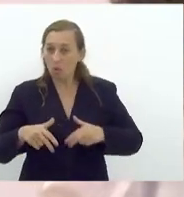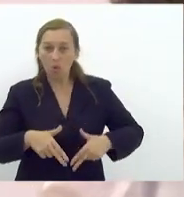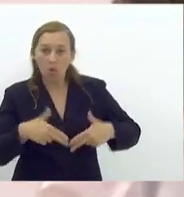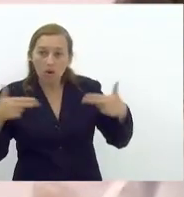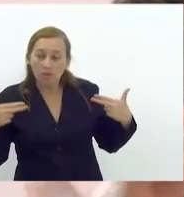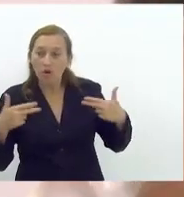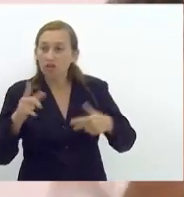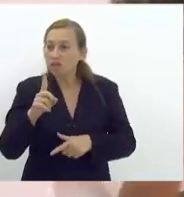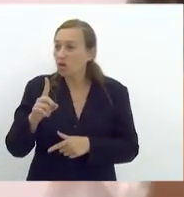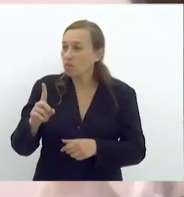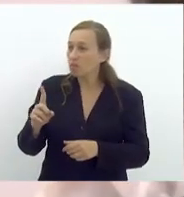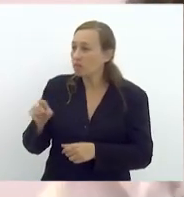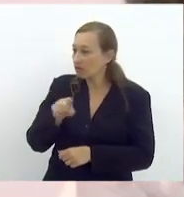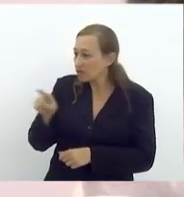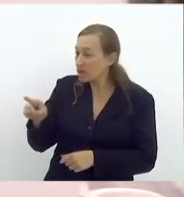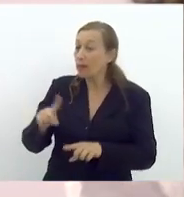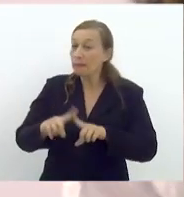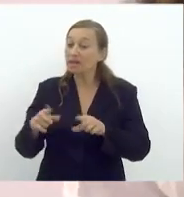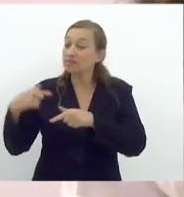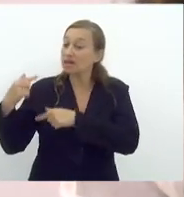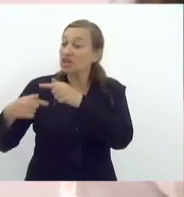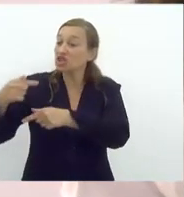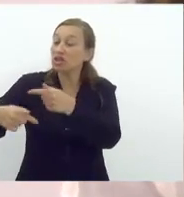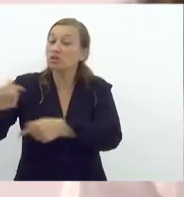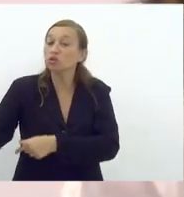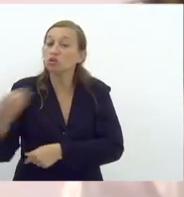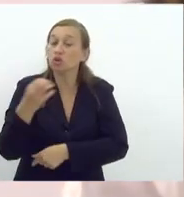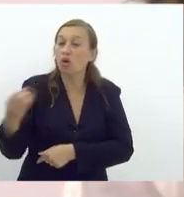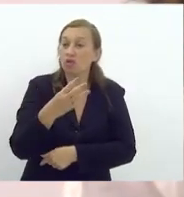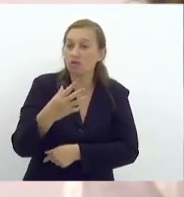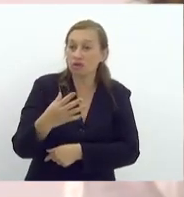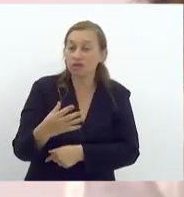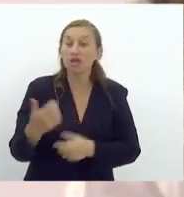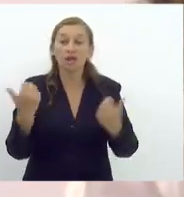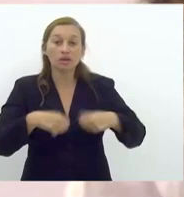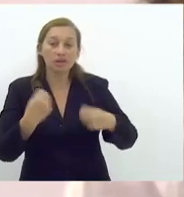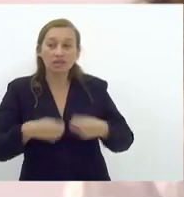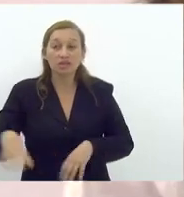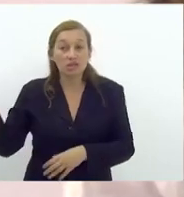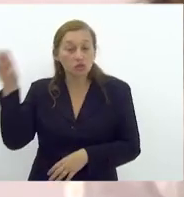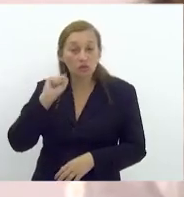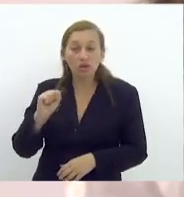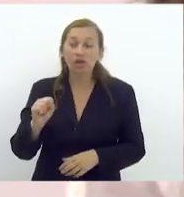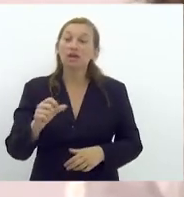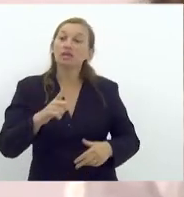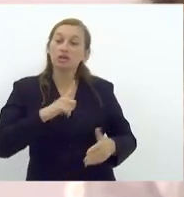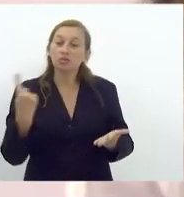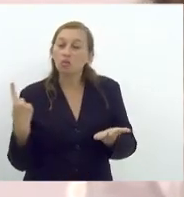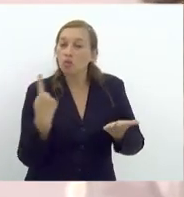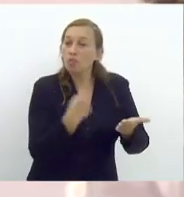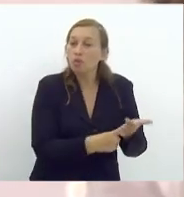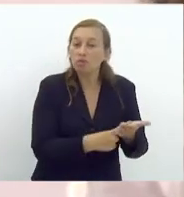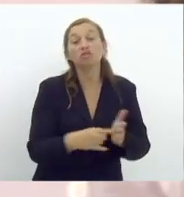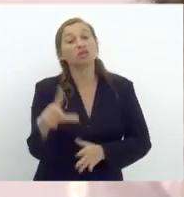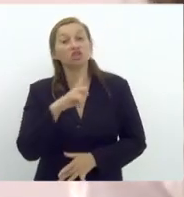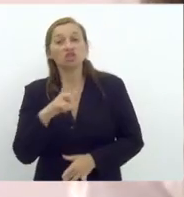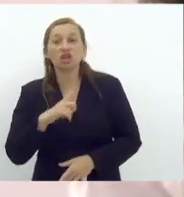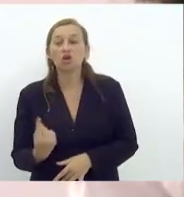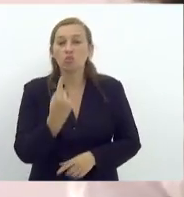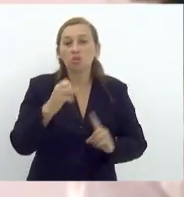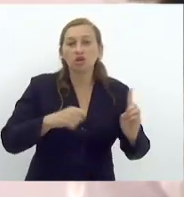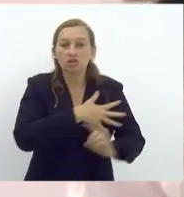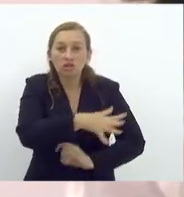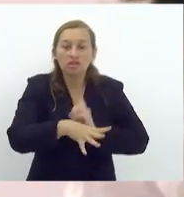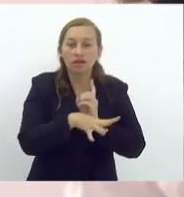Hop não apenas por vocês mas pelas gerações futuras que aí estão e que merece ser disputados nós temos o compromisso de ter uma sociedade